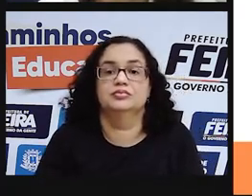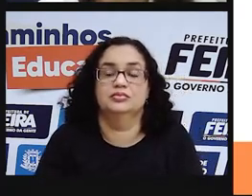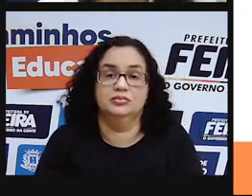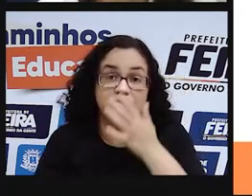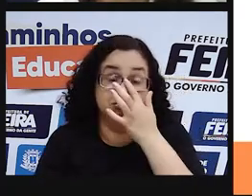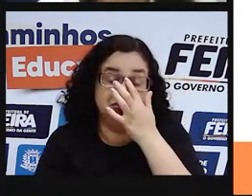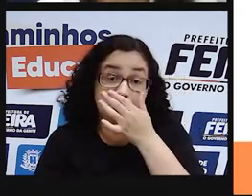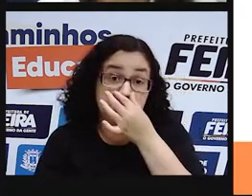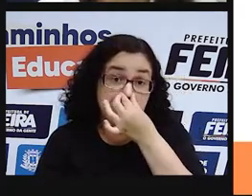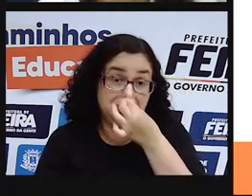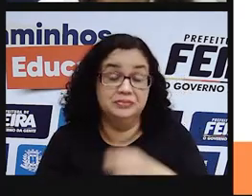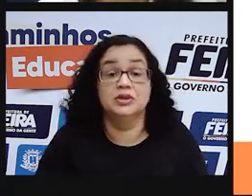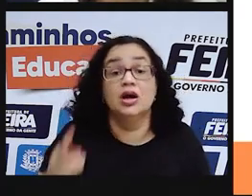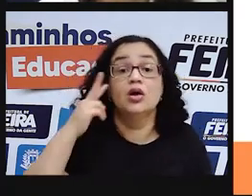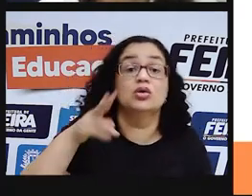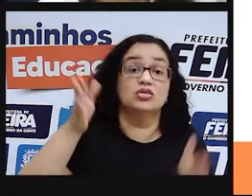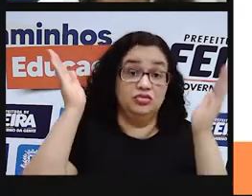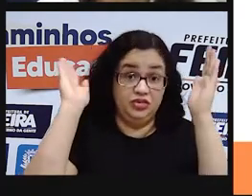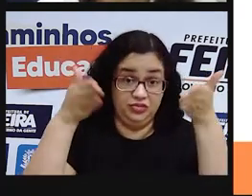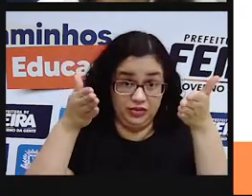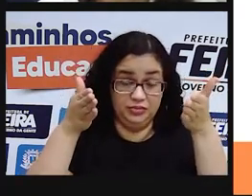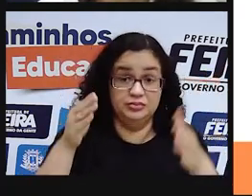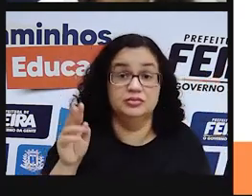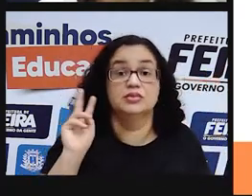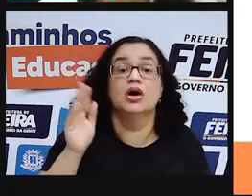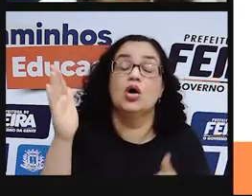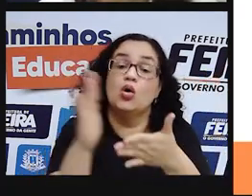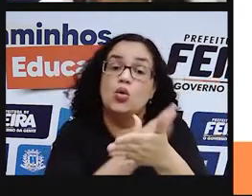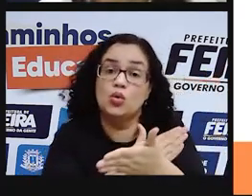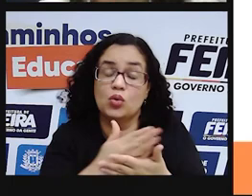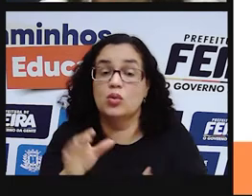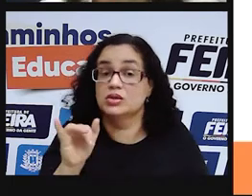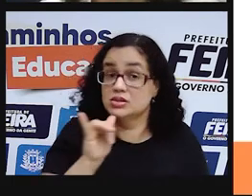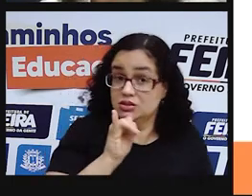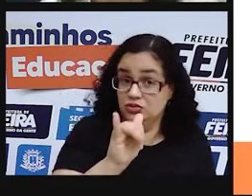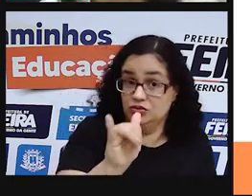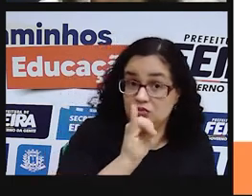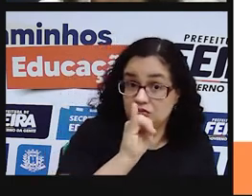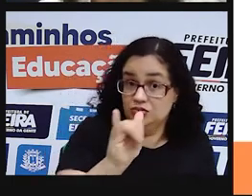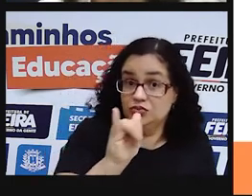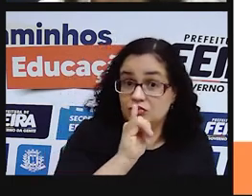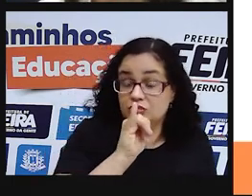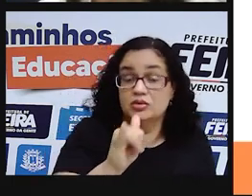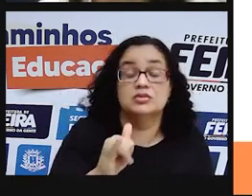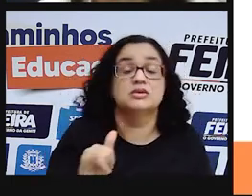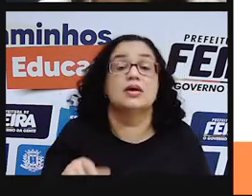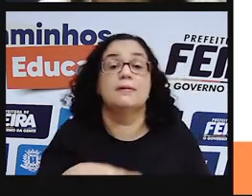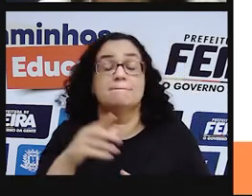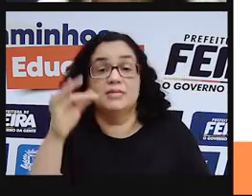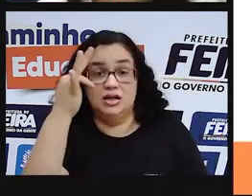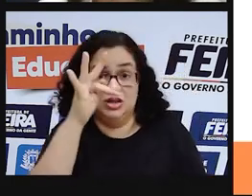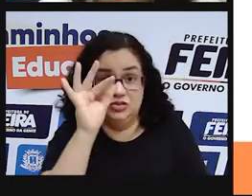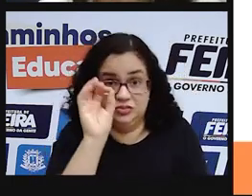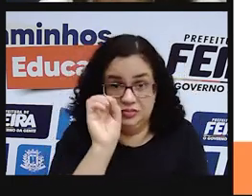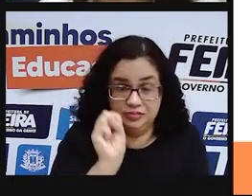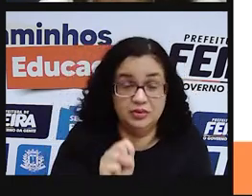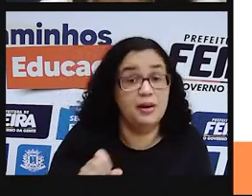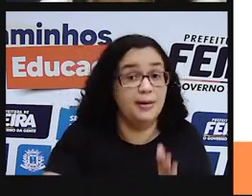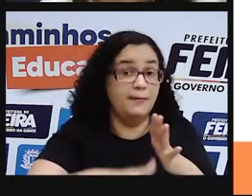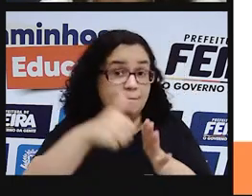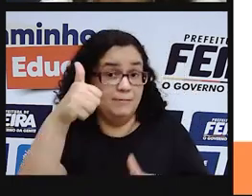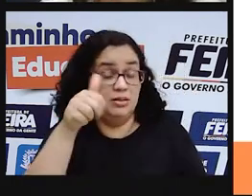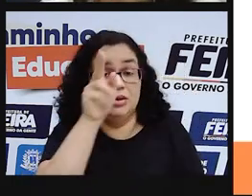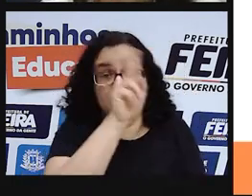é mas aí a gente vai ver agora né algumas informações sobre as principais lagoas de filha a